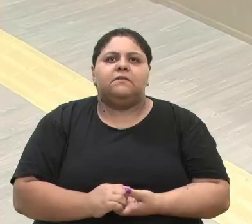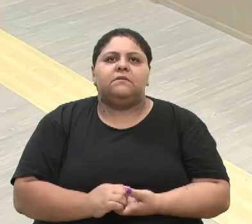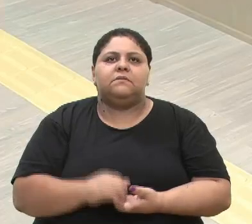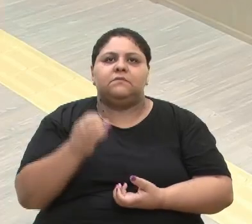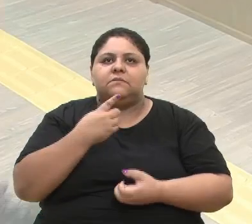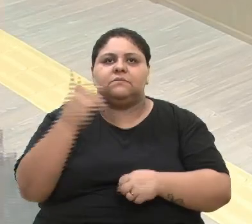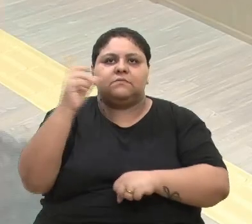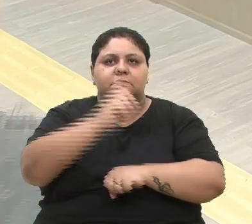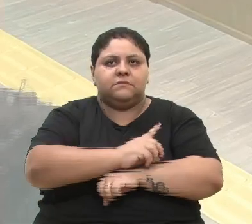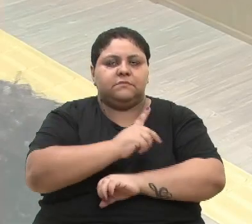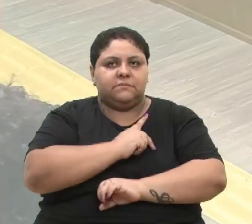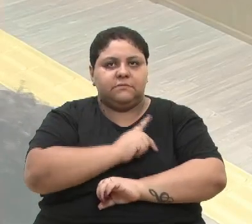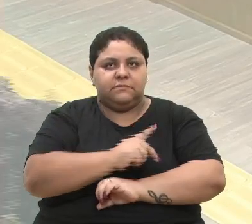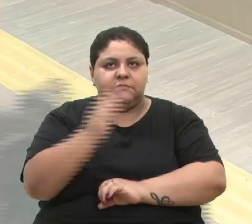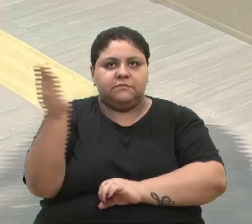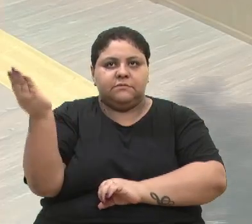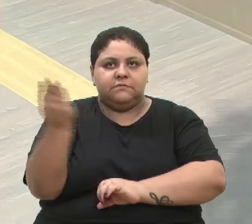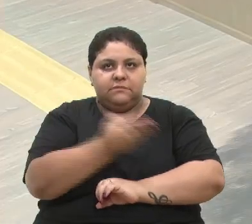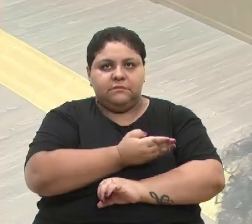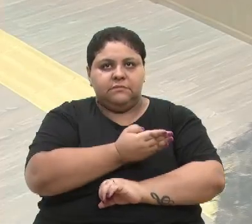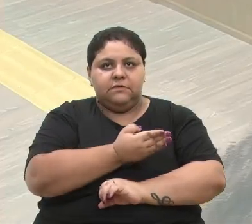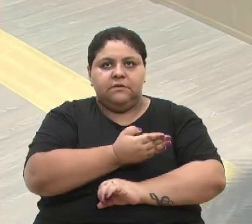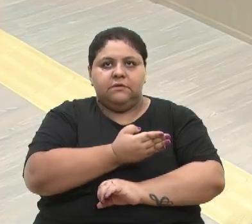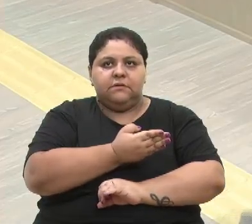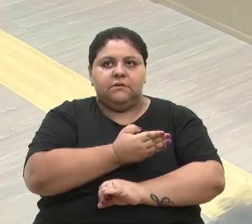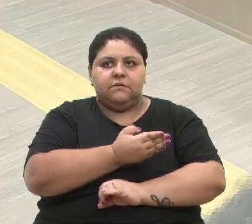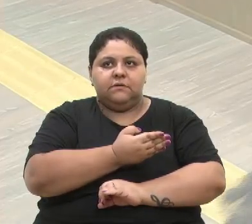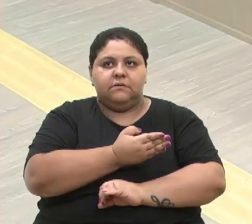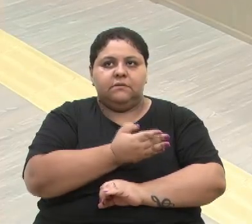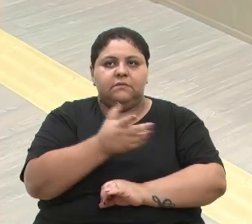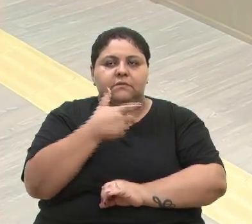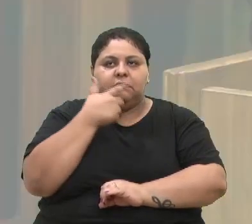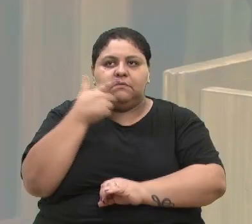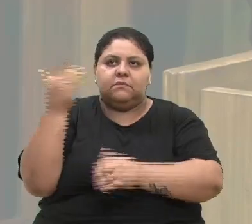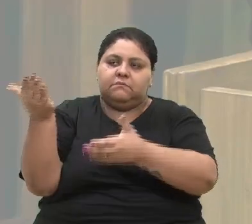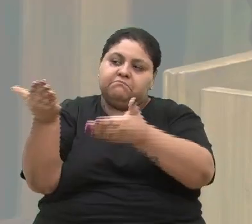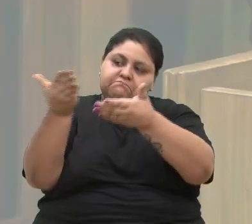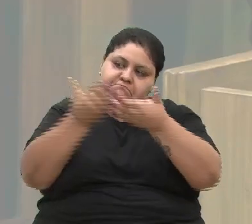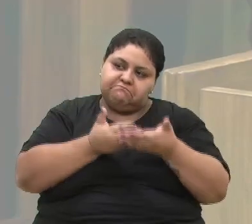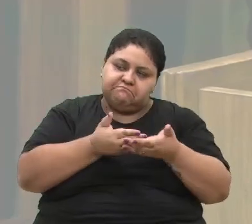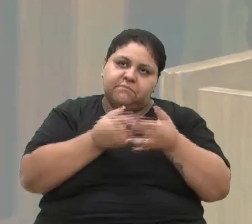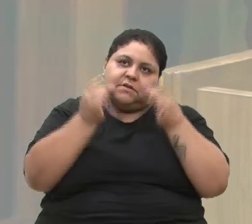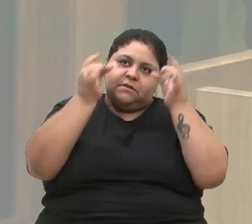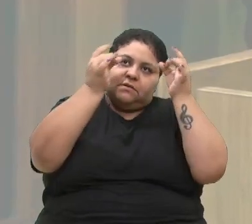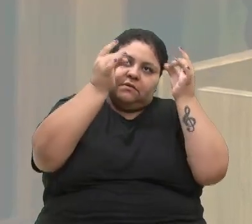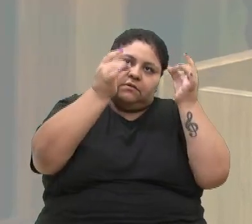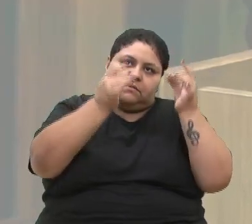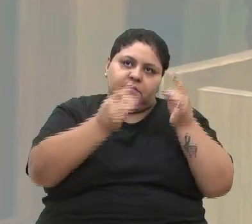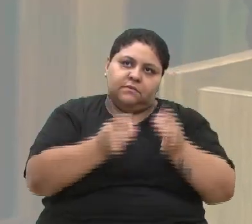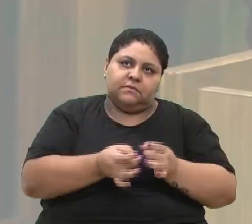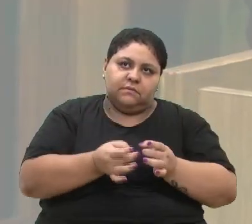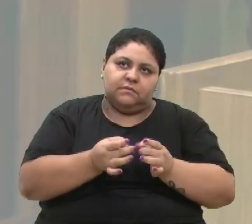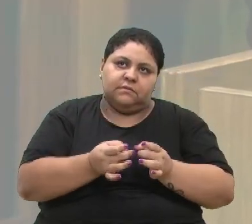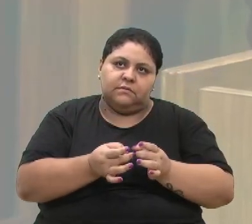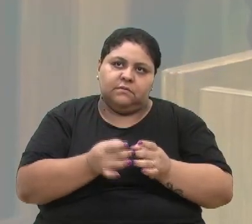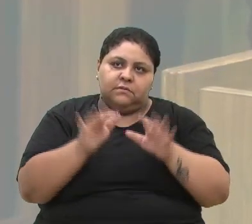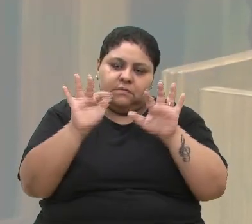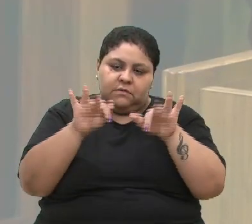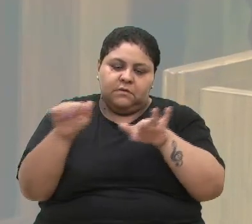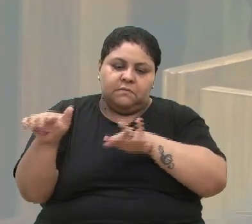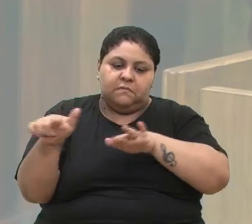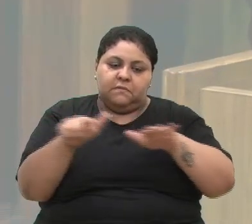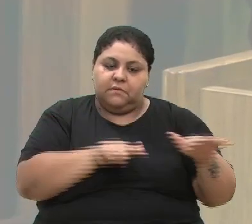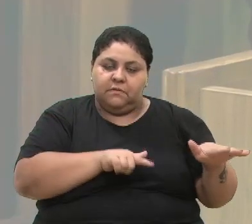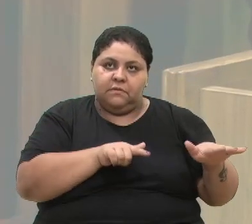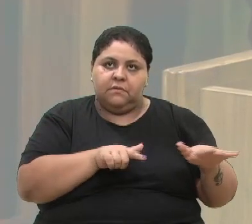Bom dia, presidente. Bom dia, nobres colegas. Eu trago um convite mais que especial para esse final de semana.